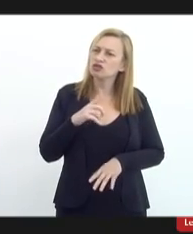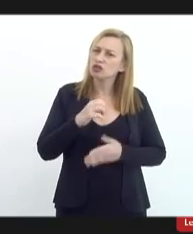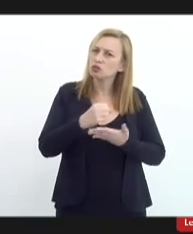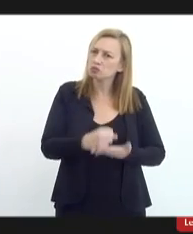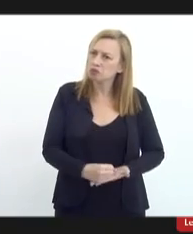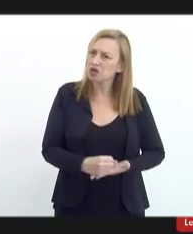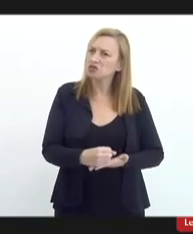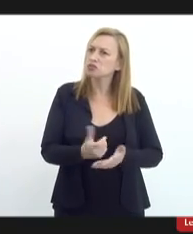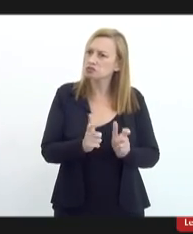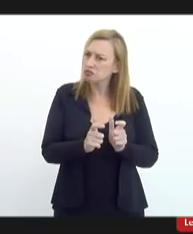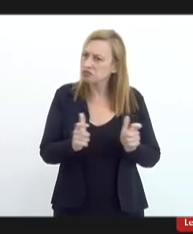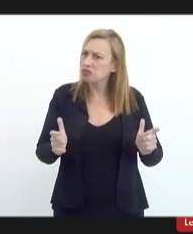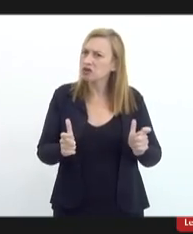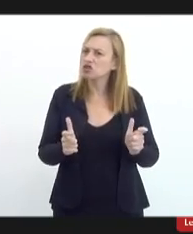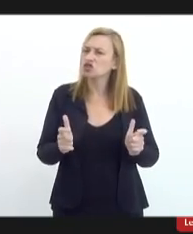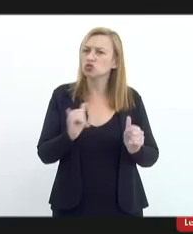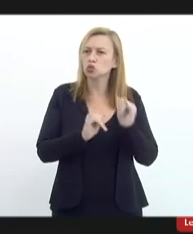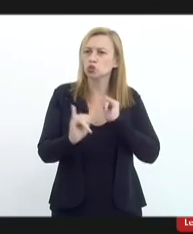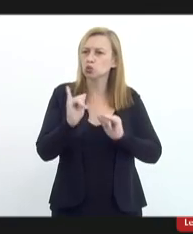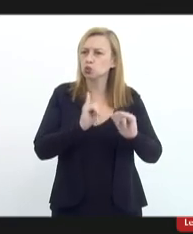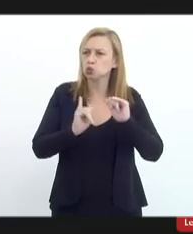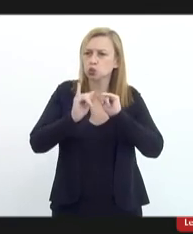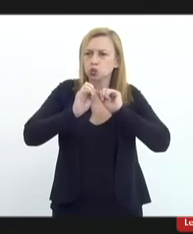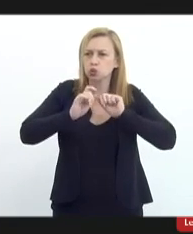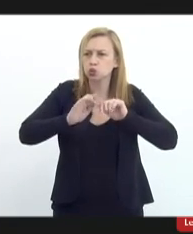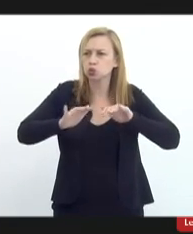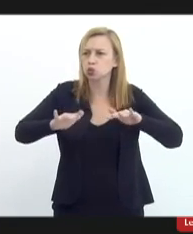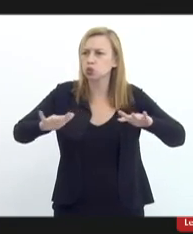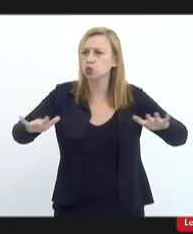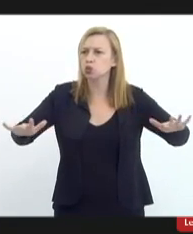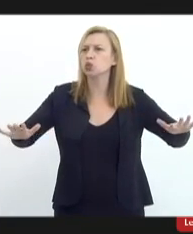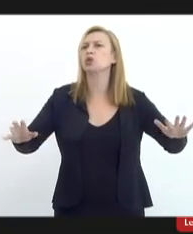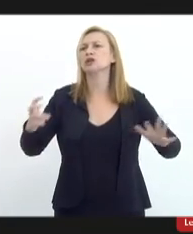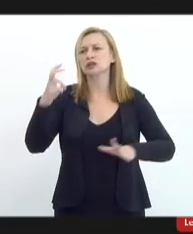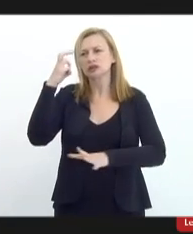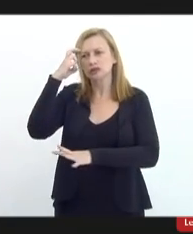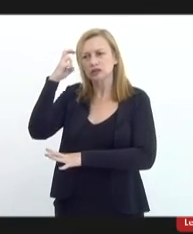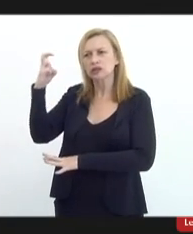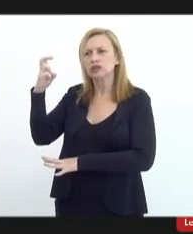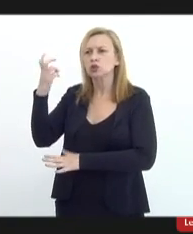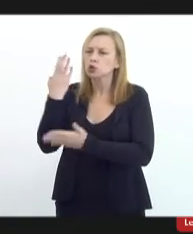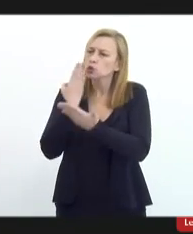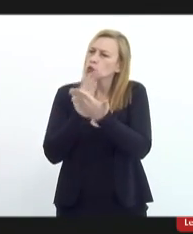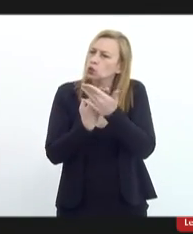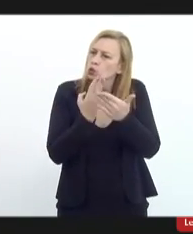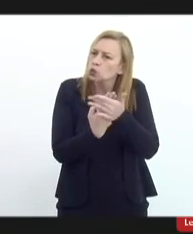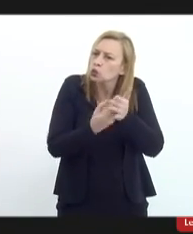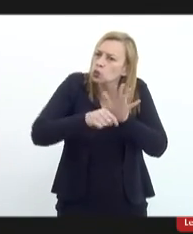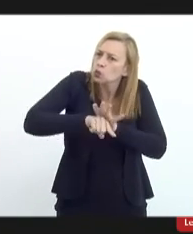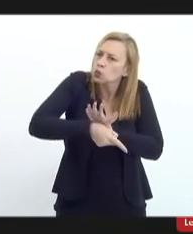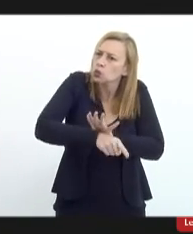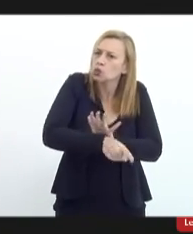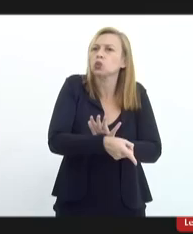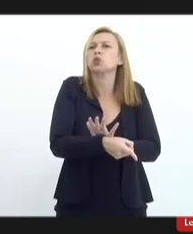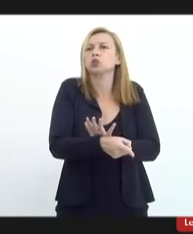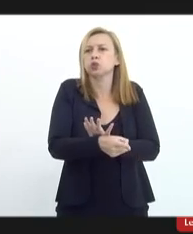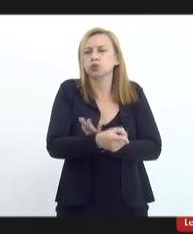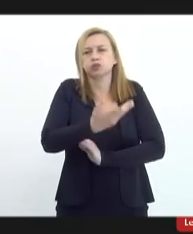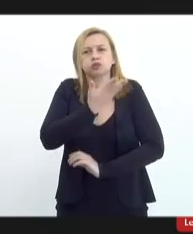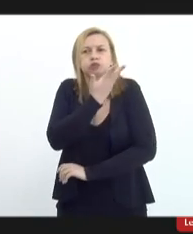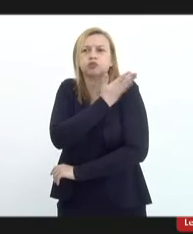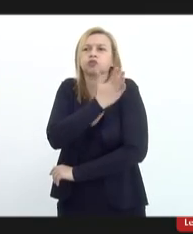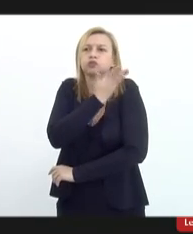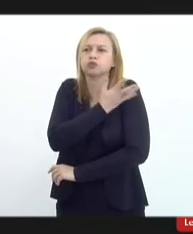peso bem grande de, digamos, de intelectuais estudiosos do